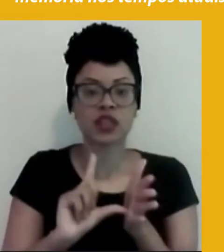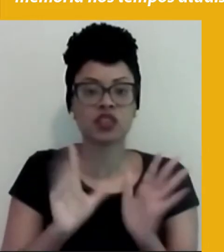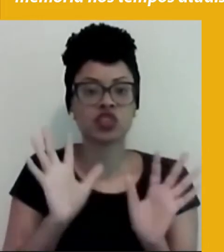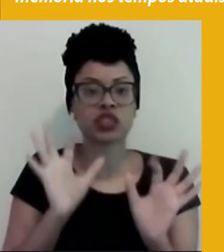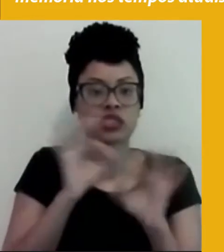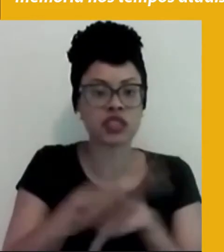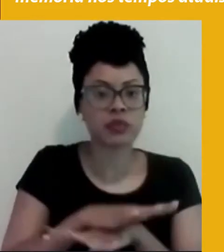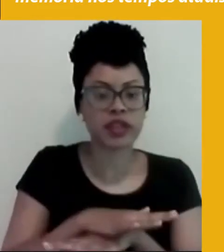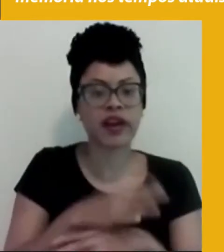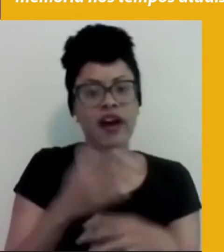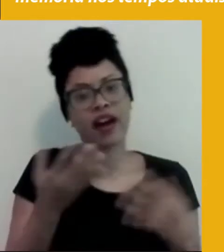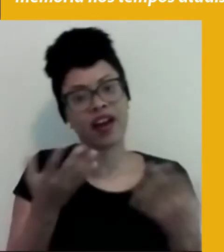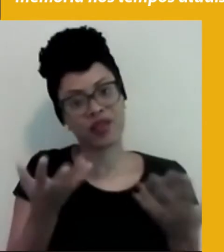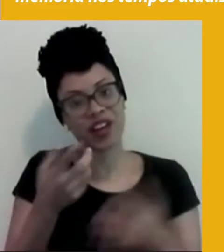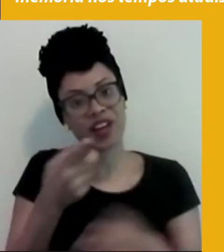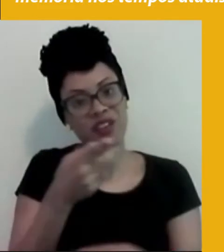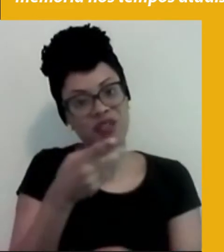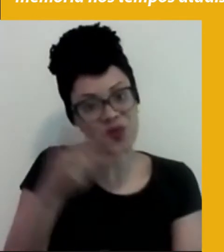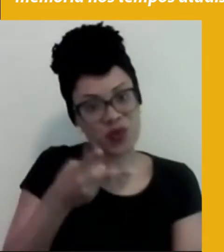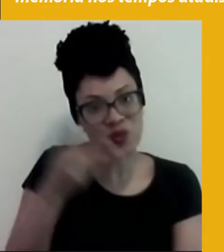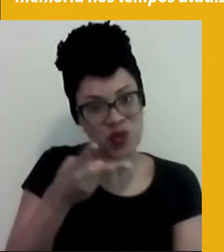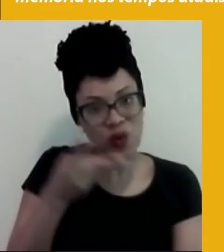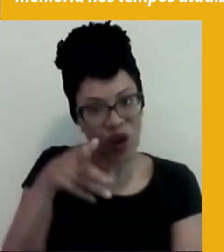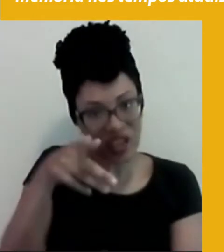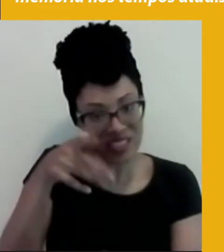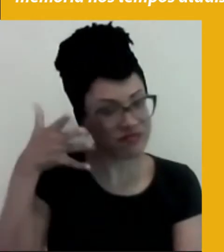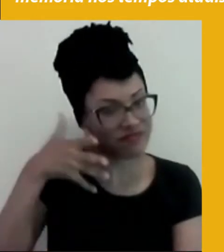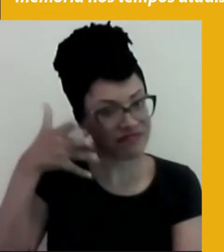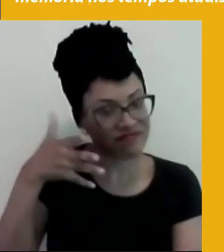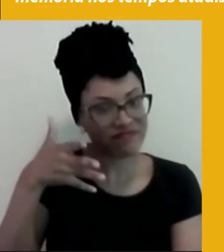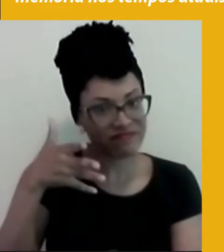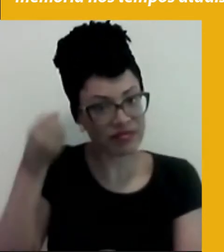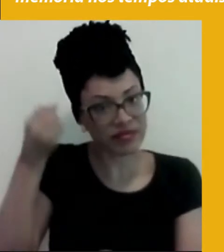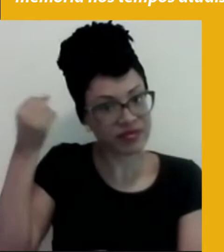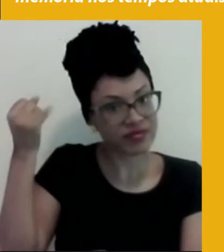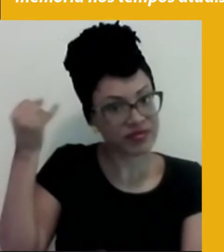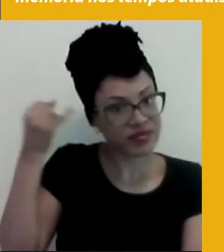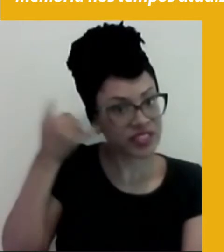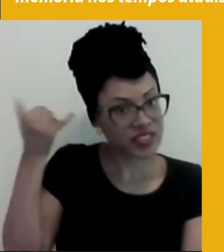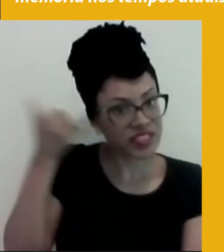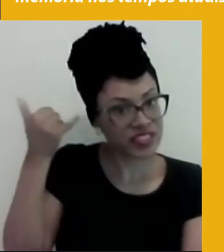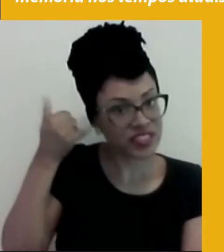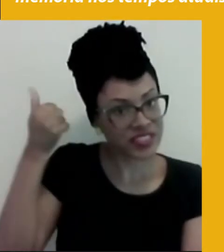se autodescreverem conforme foi solicitado. Pode ser?